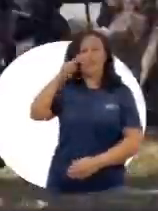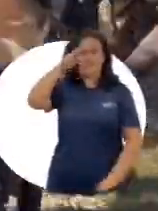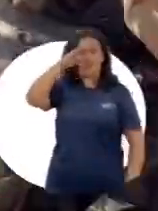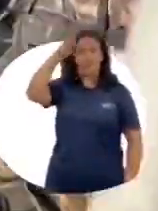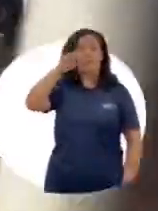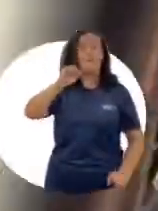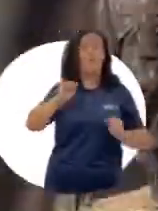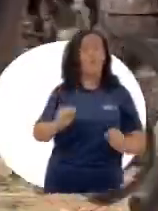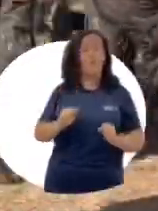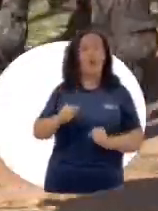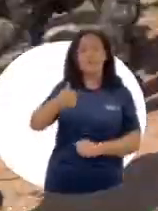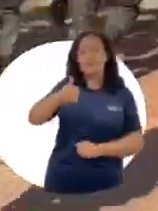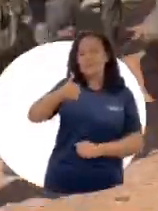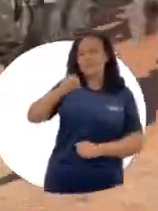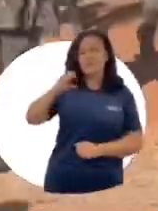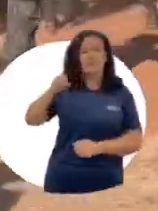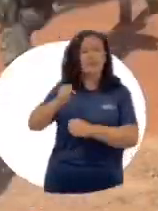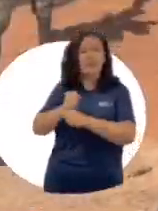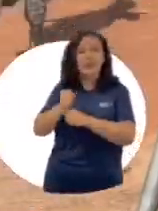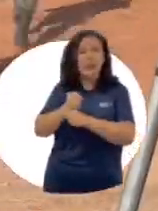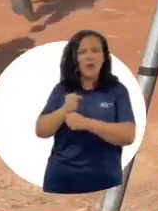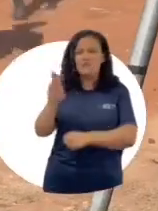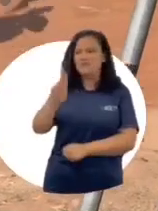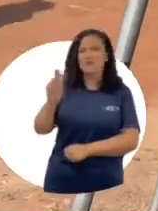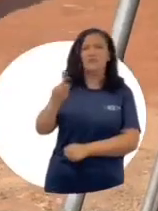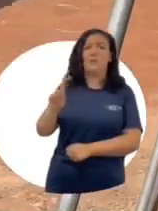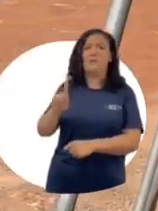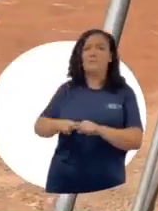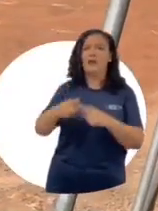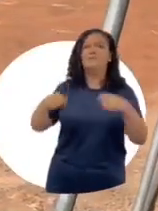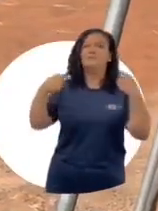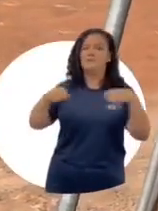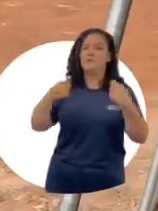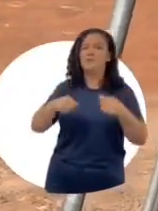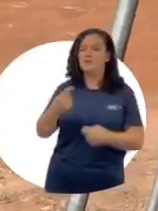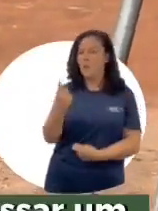dizia Rui Barbosa, o exército pode ficar 100 anos